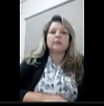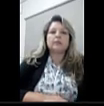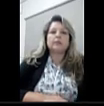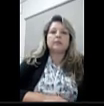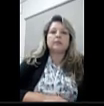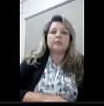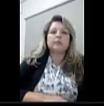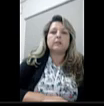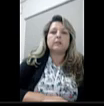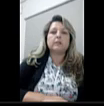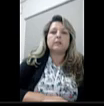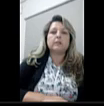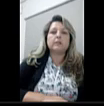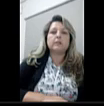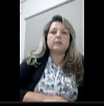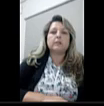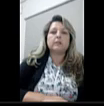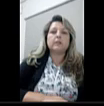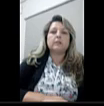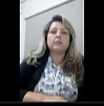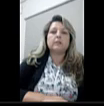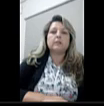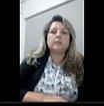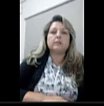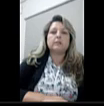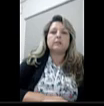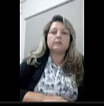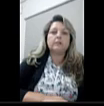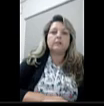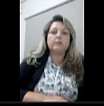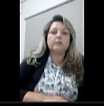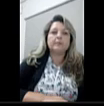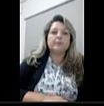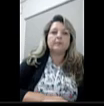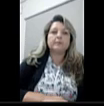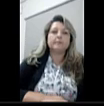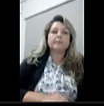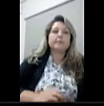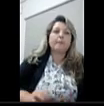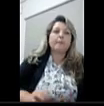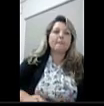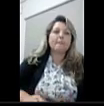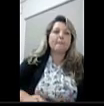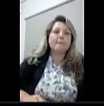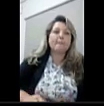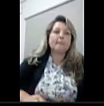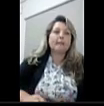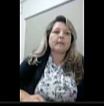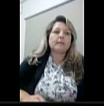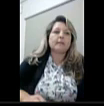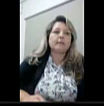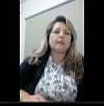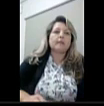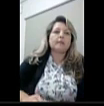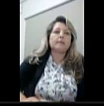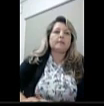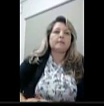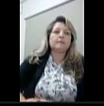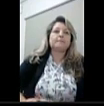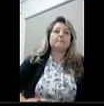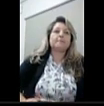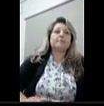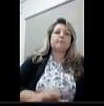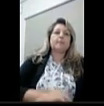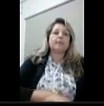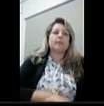criança que está comendo sozinha está indo no banheiro está conseguindo escorregar no escorregador balançar enfim a gente pode colocar